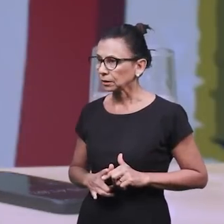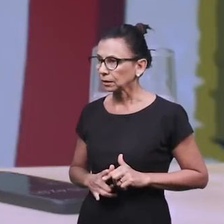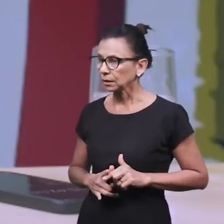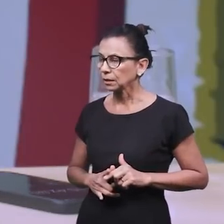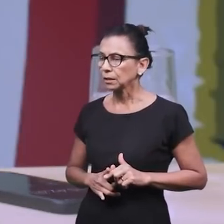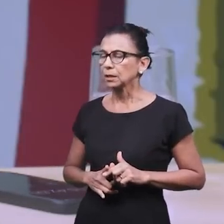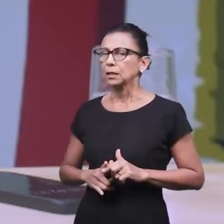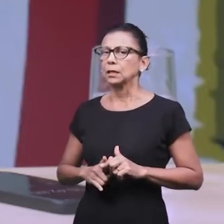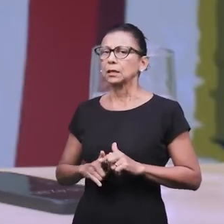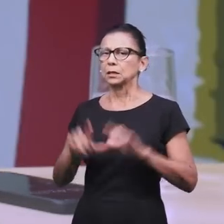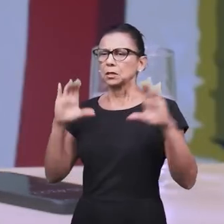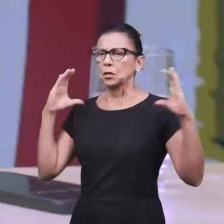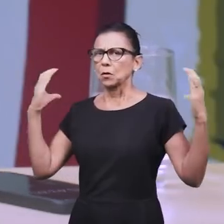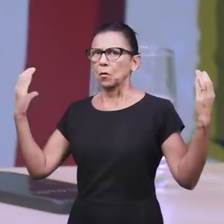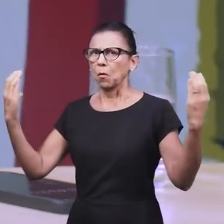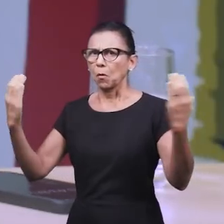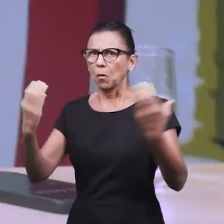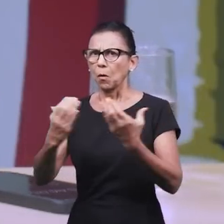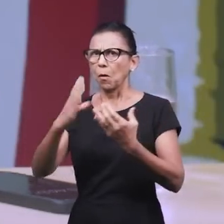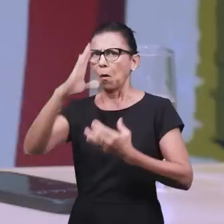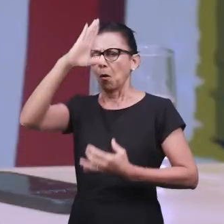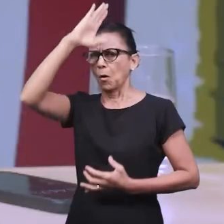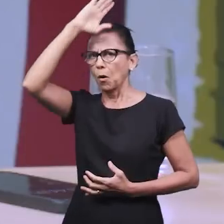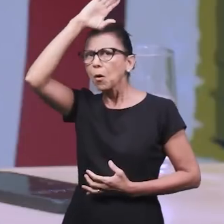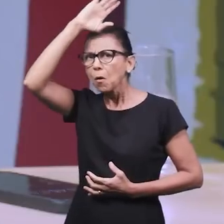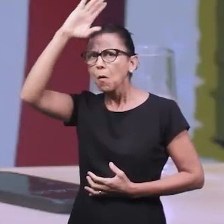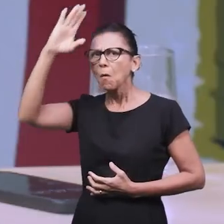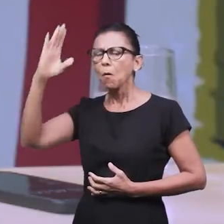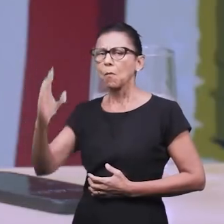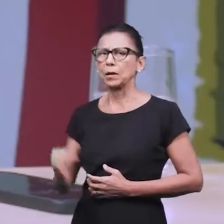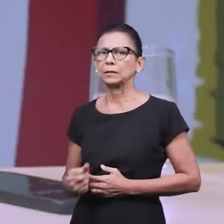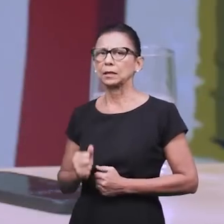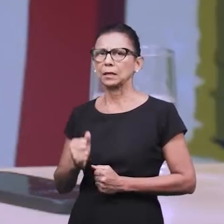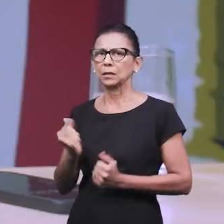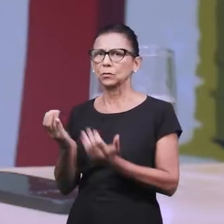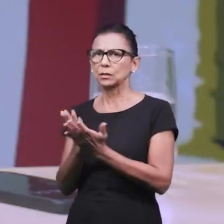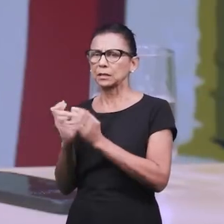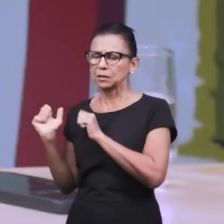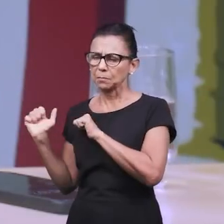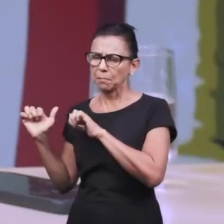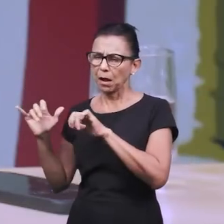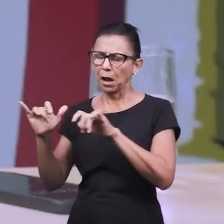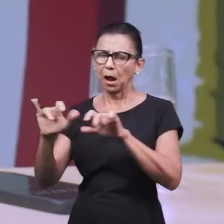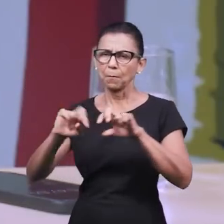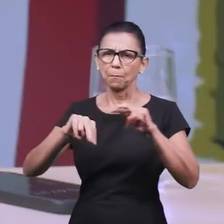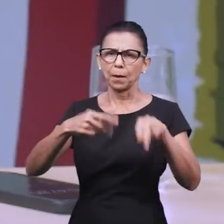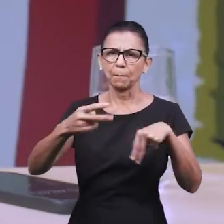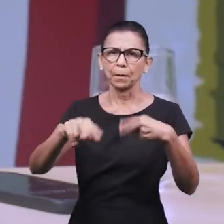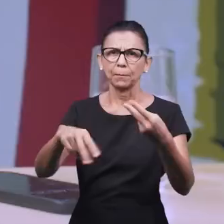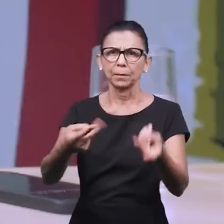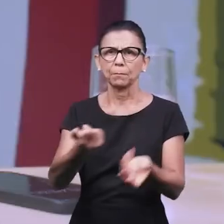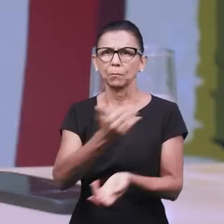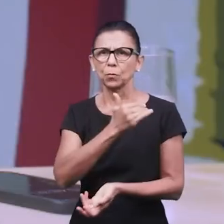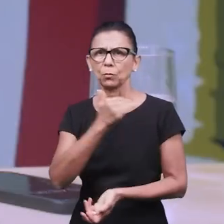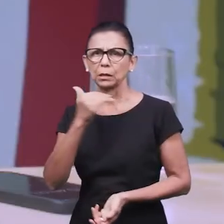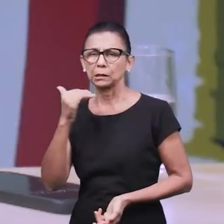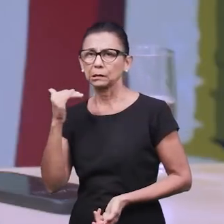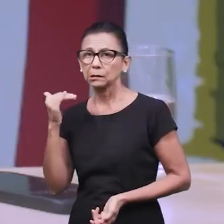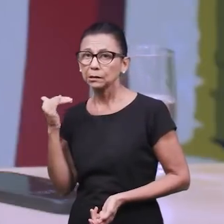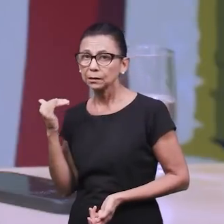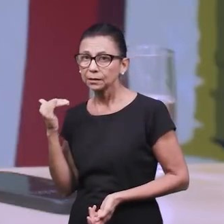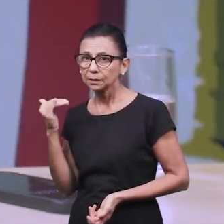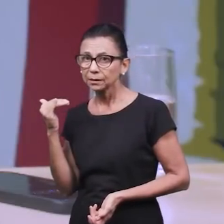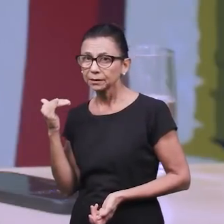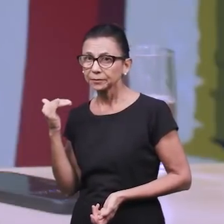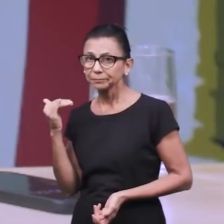arenas, naquele momento do início da igreja primitiva. Agora, quando a gente